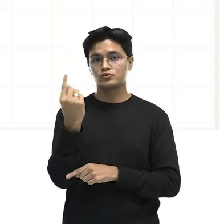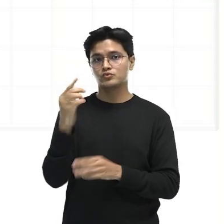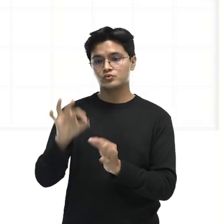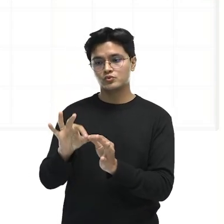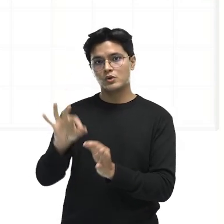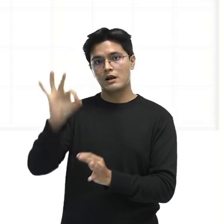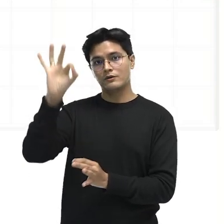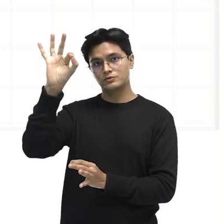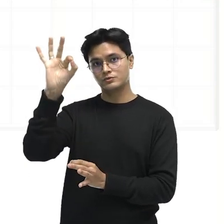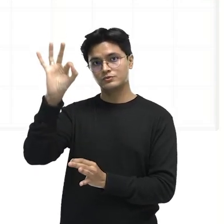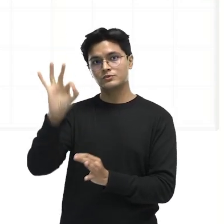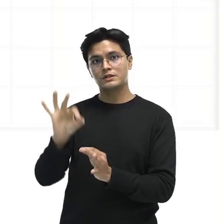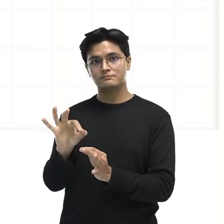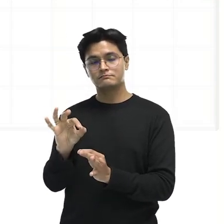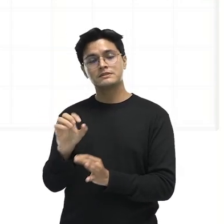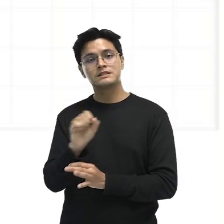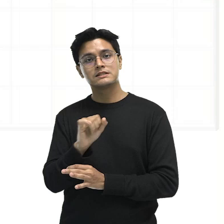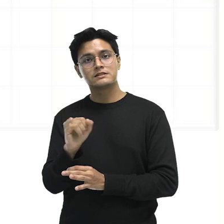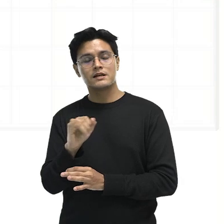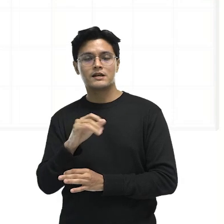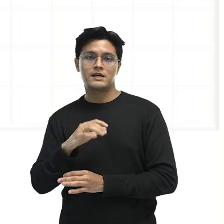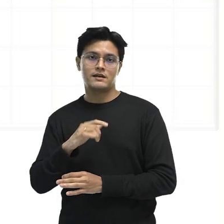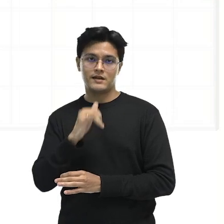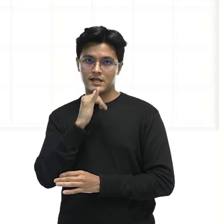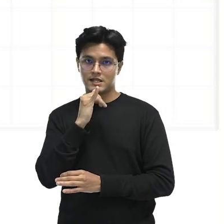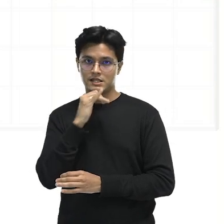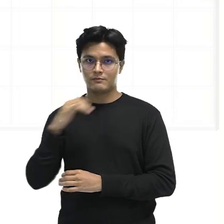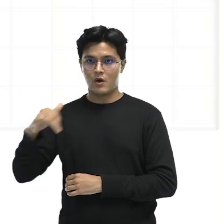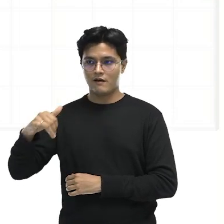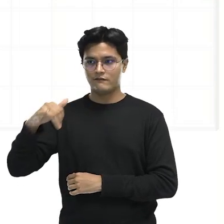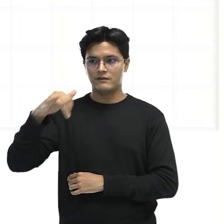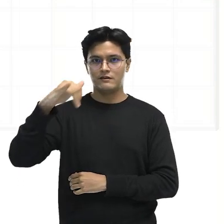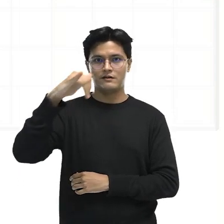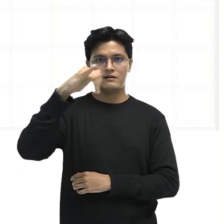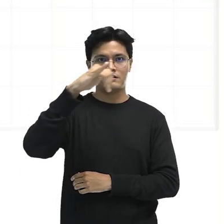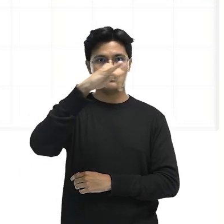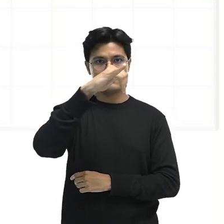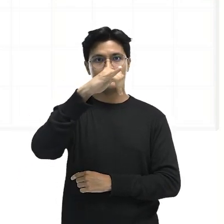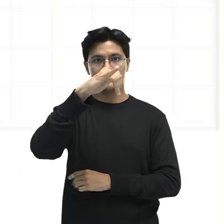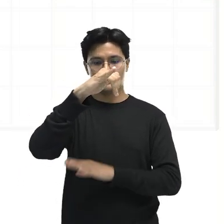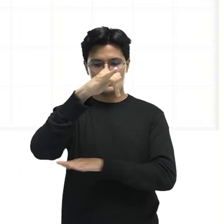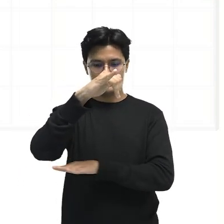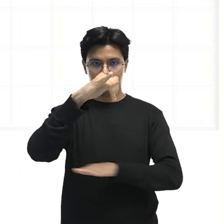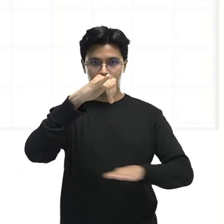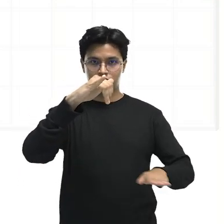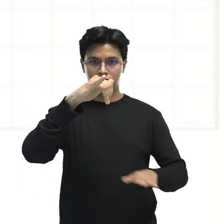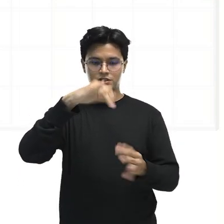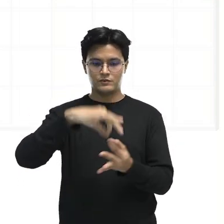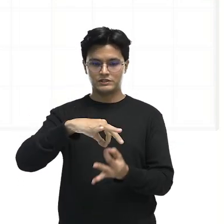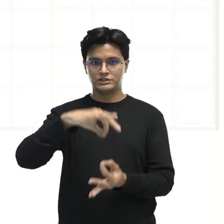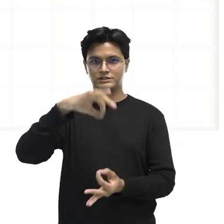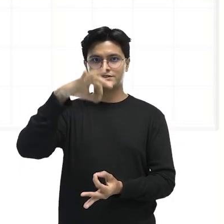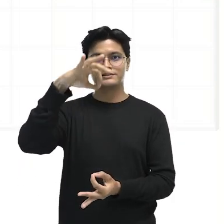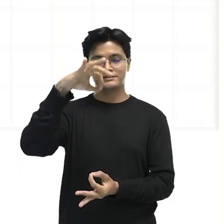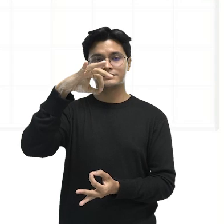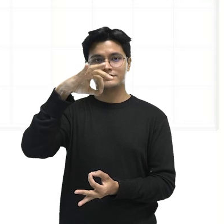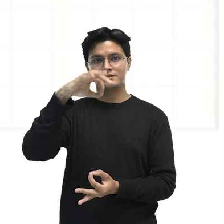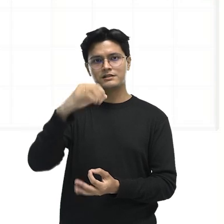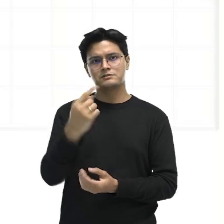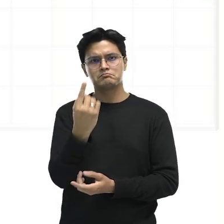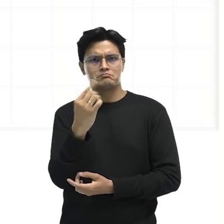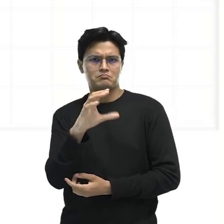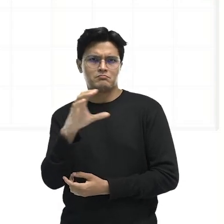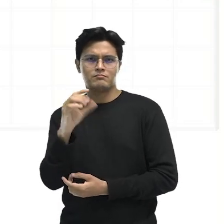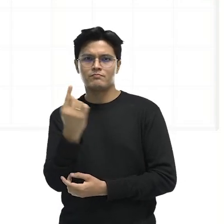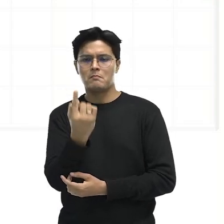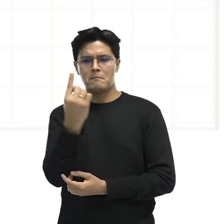então quando a gente fala que o avião está sobrevoando a 1000 metros, né? Essa